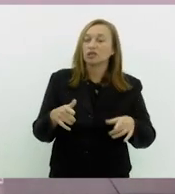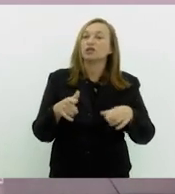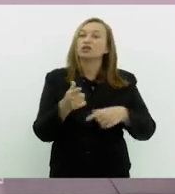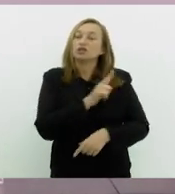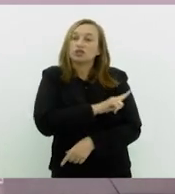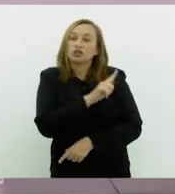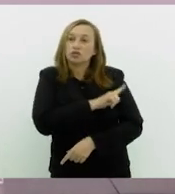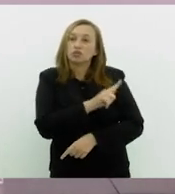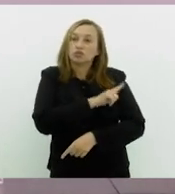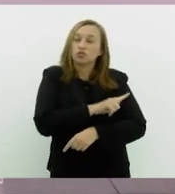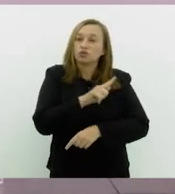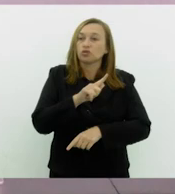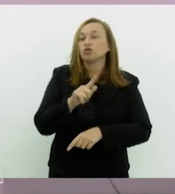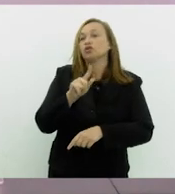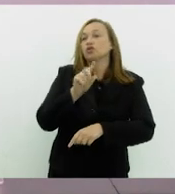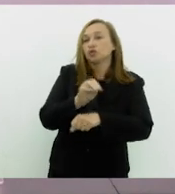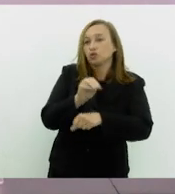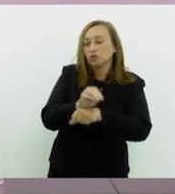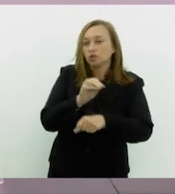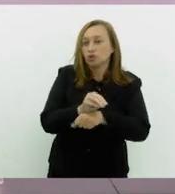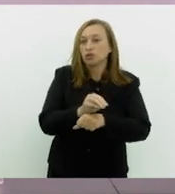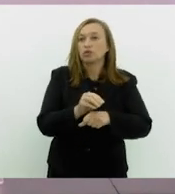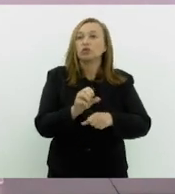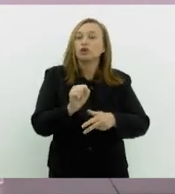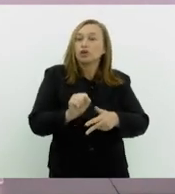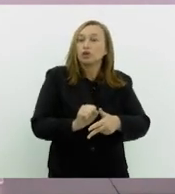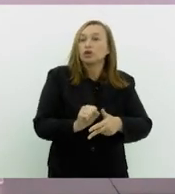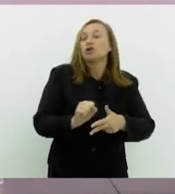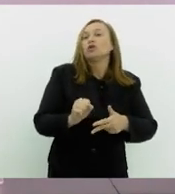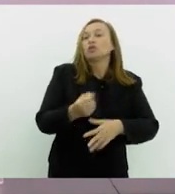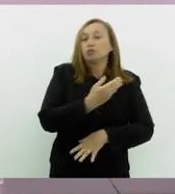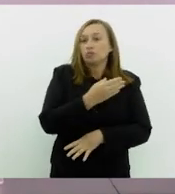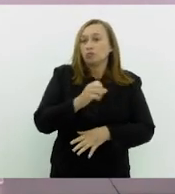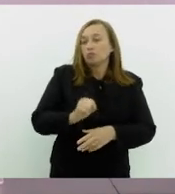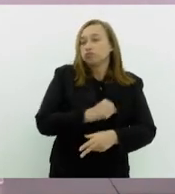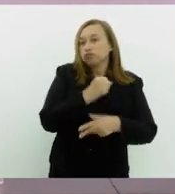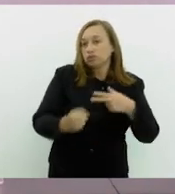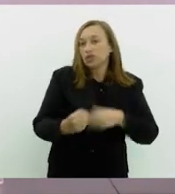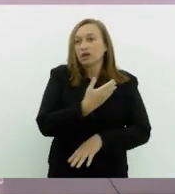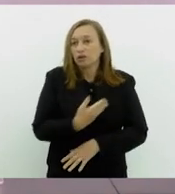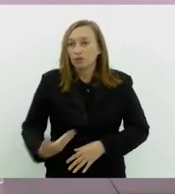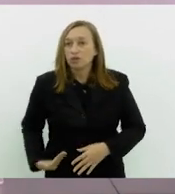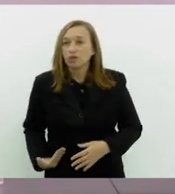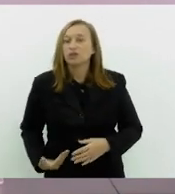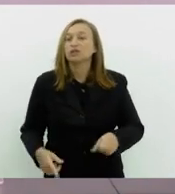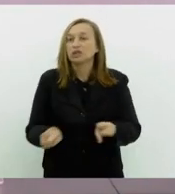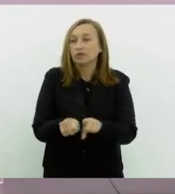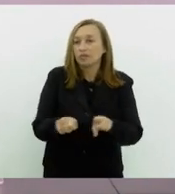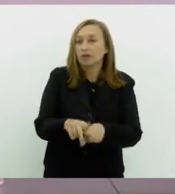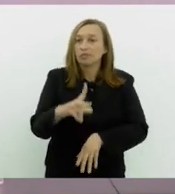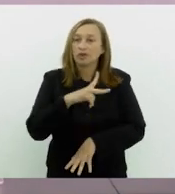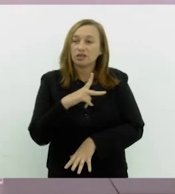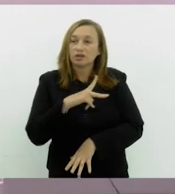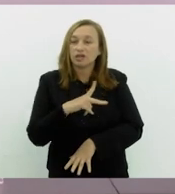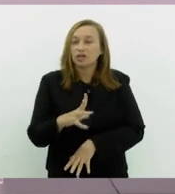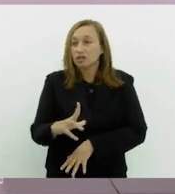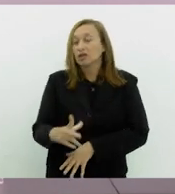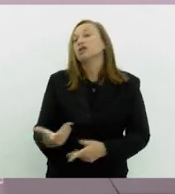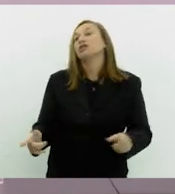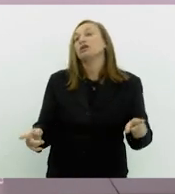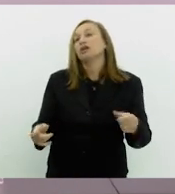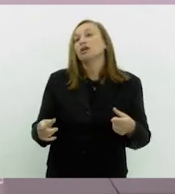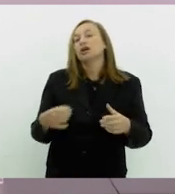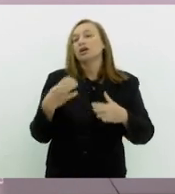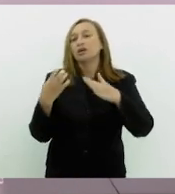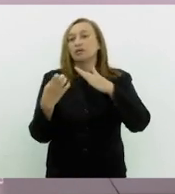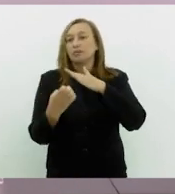do cuidado, distribuídos entre o poder público, a sociedade civil, o setor privado e as próprias famílias. Um